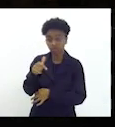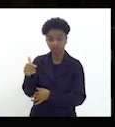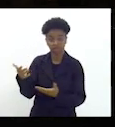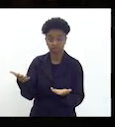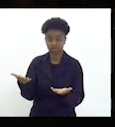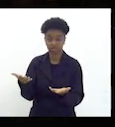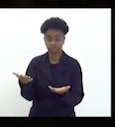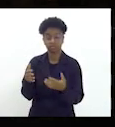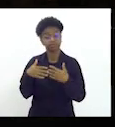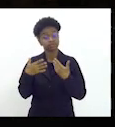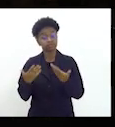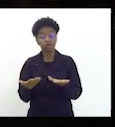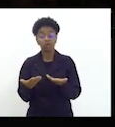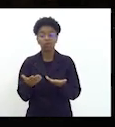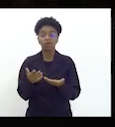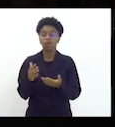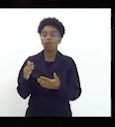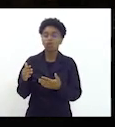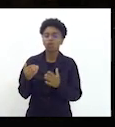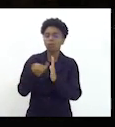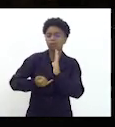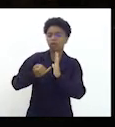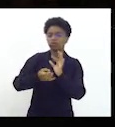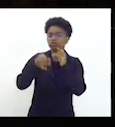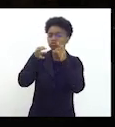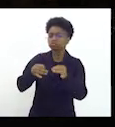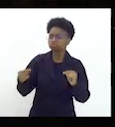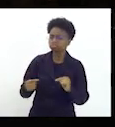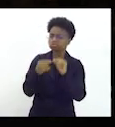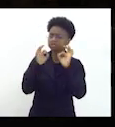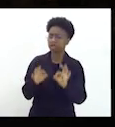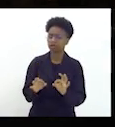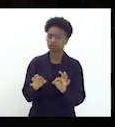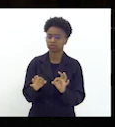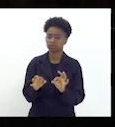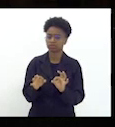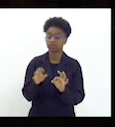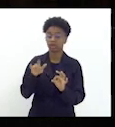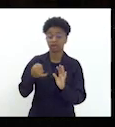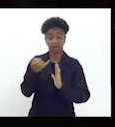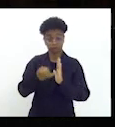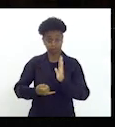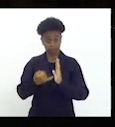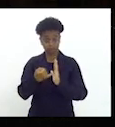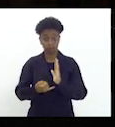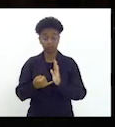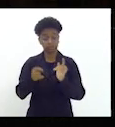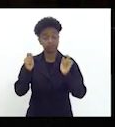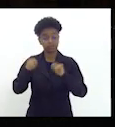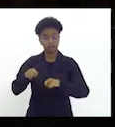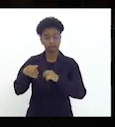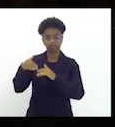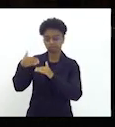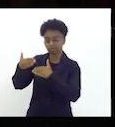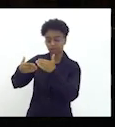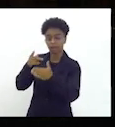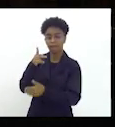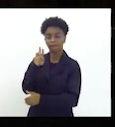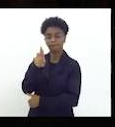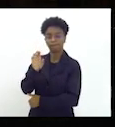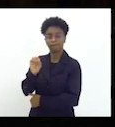E qual seria o imposto justo seria o imposto que fosse progressivo